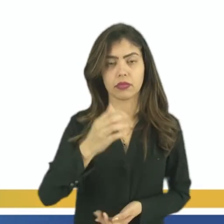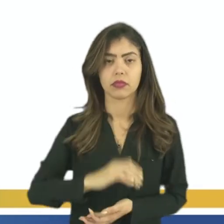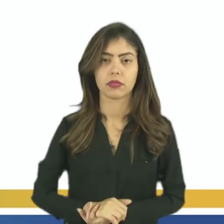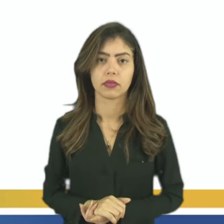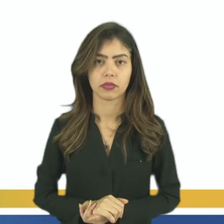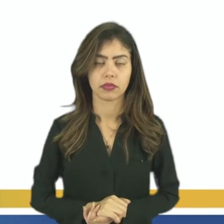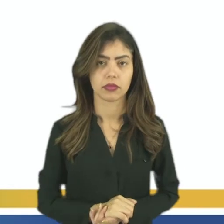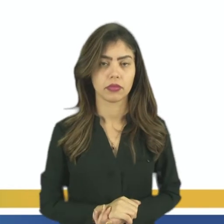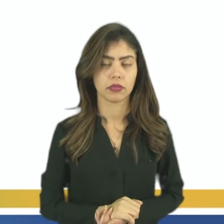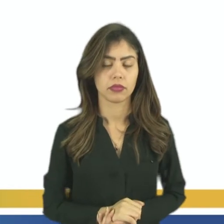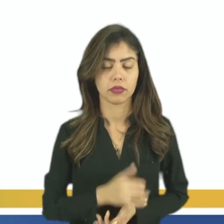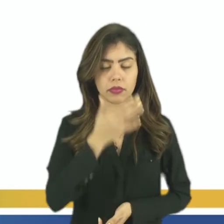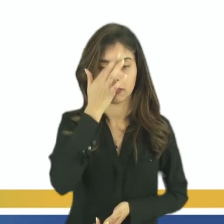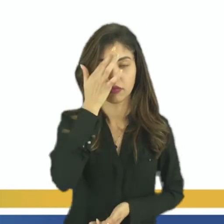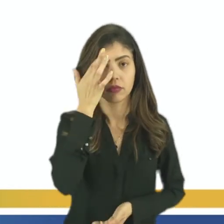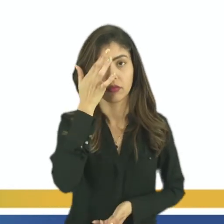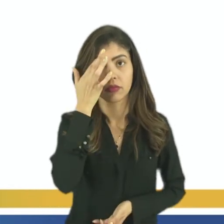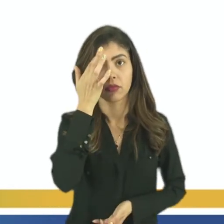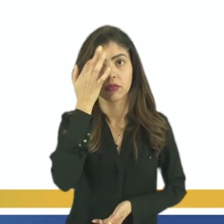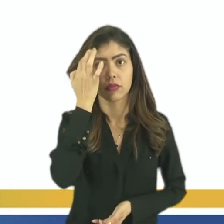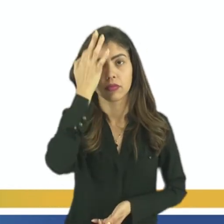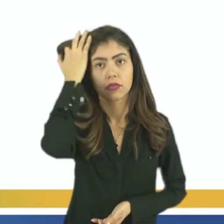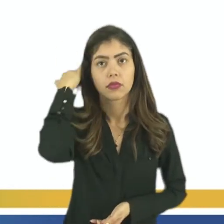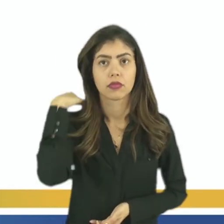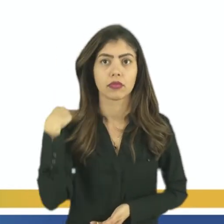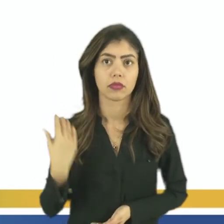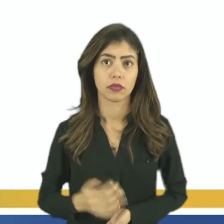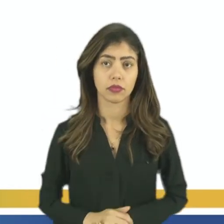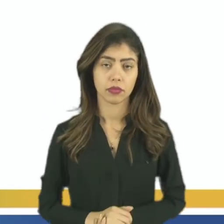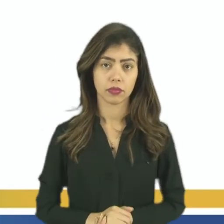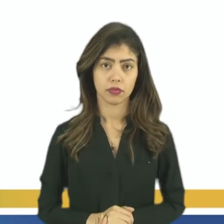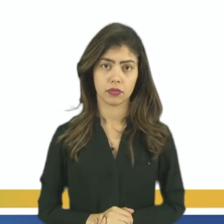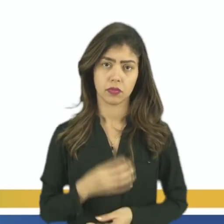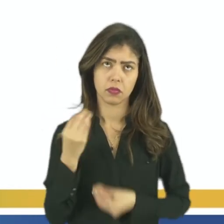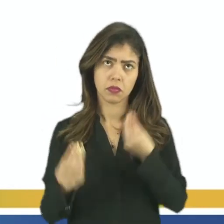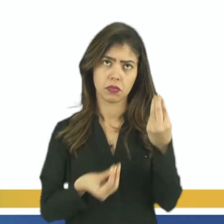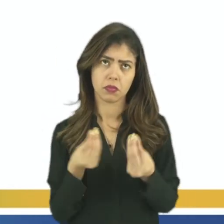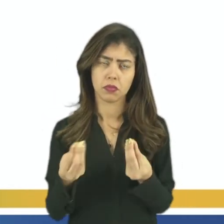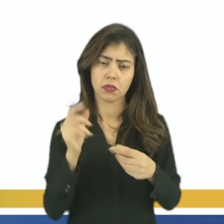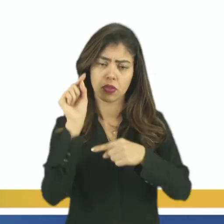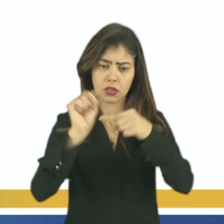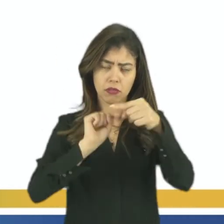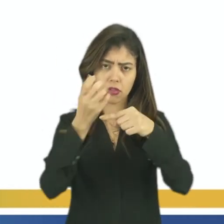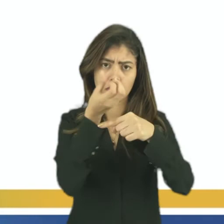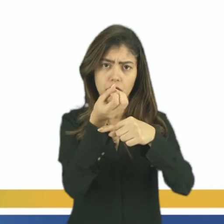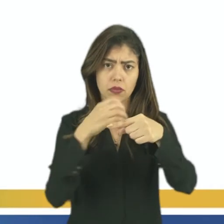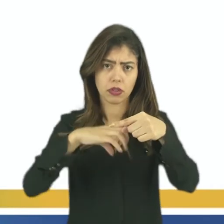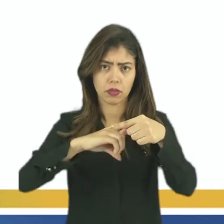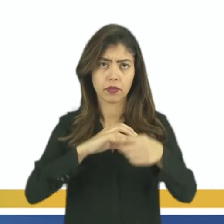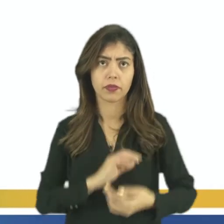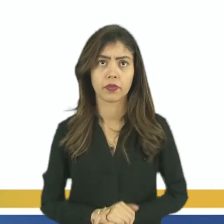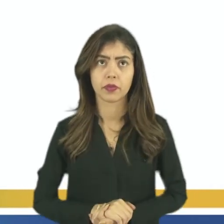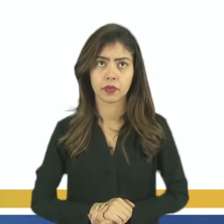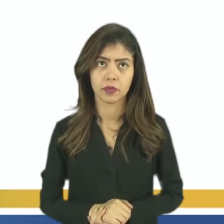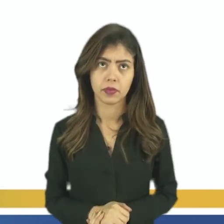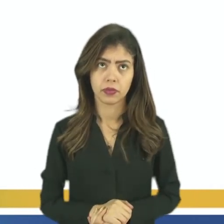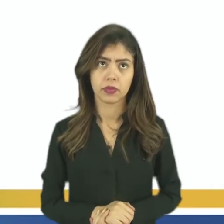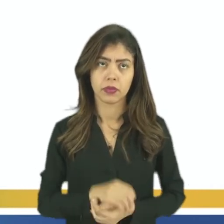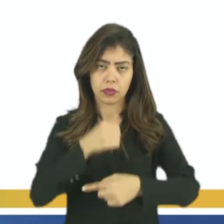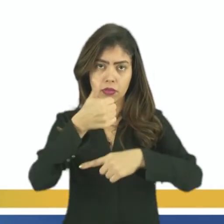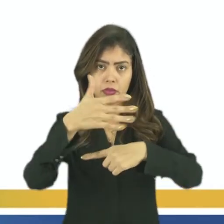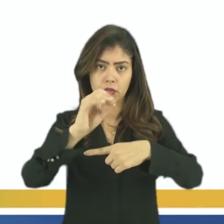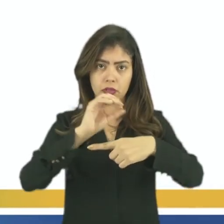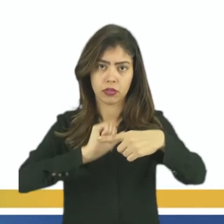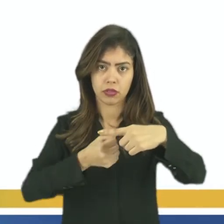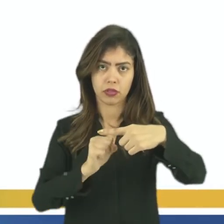decimal 0,666 com reticências professor como é que eu isso basta dividir seis para nove e